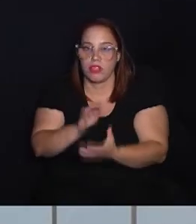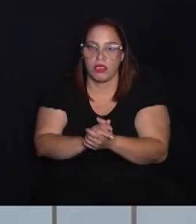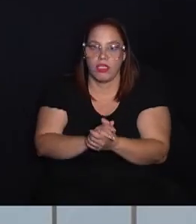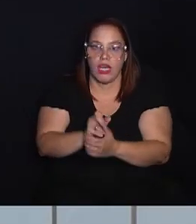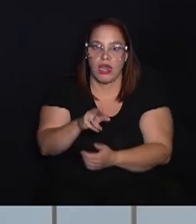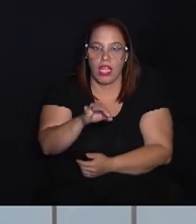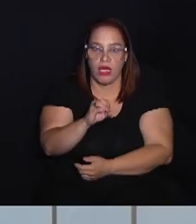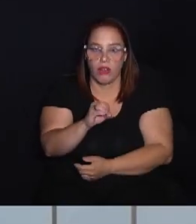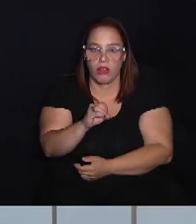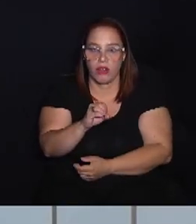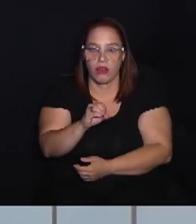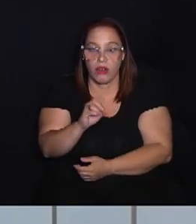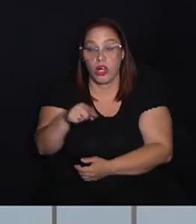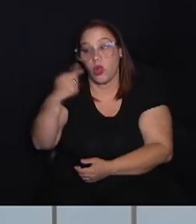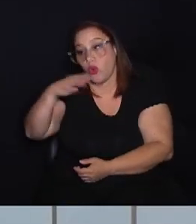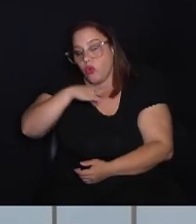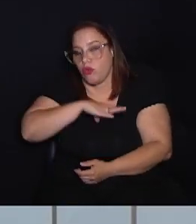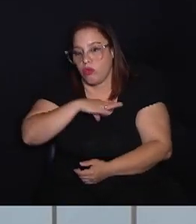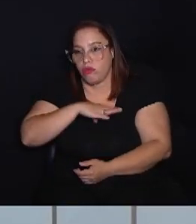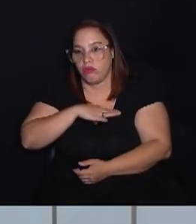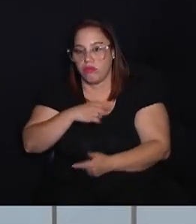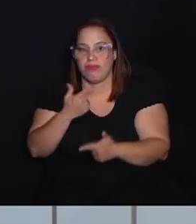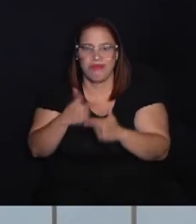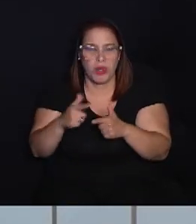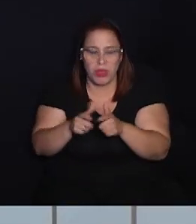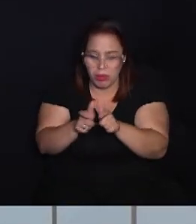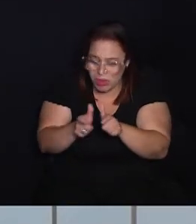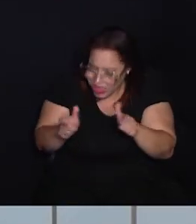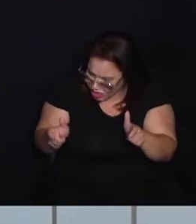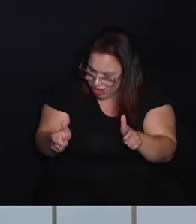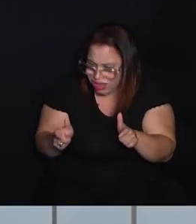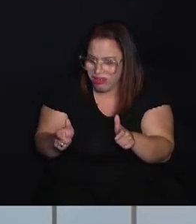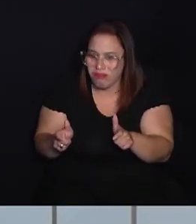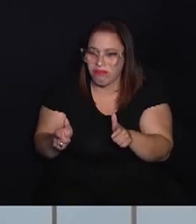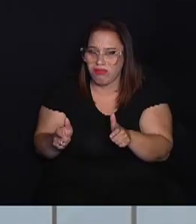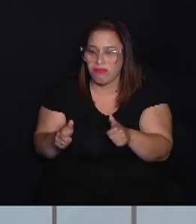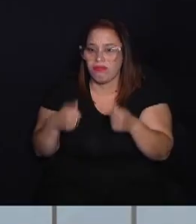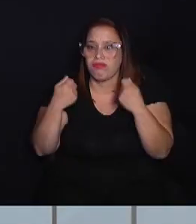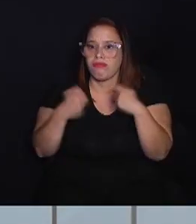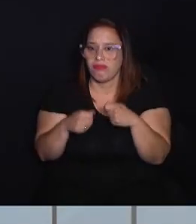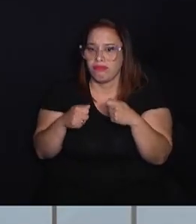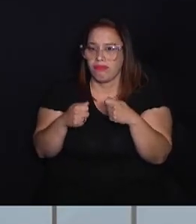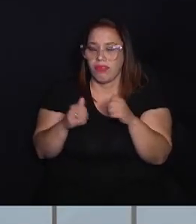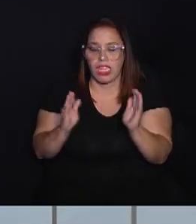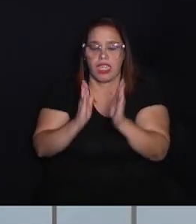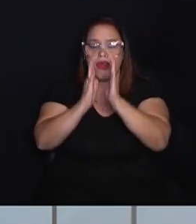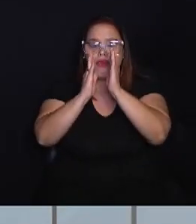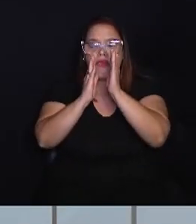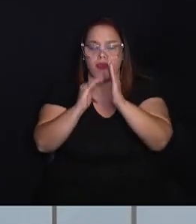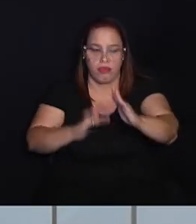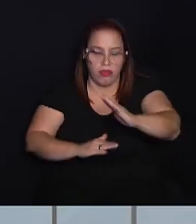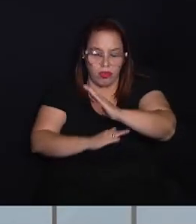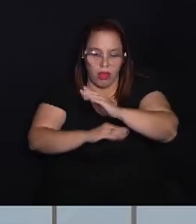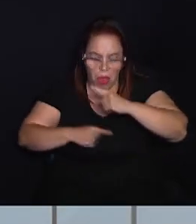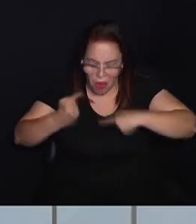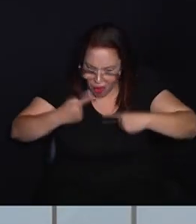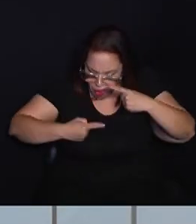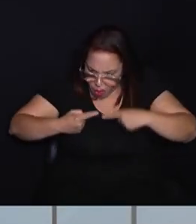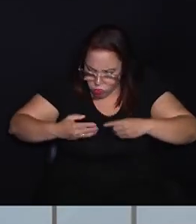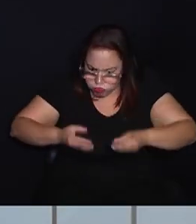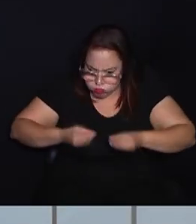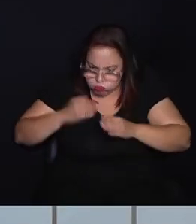com que a licitação do transporte aconteça, né? E esse novo modelo de transporte que está desenhado, ele vai fazer